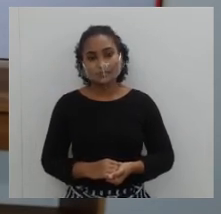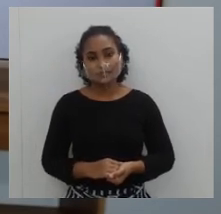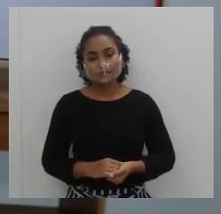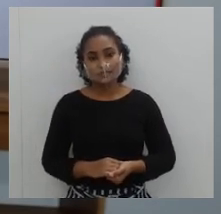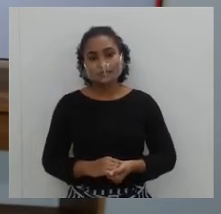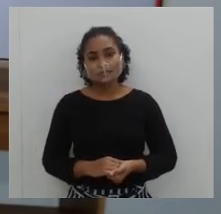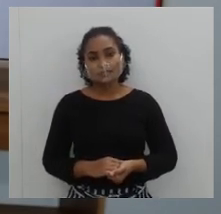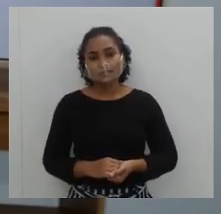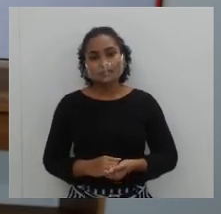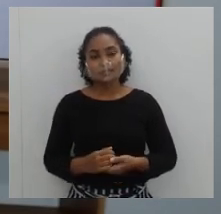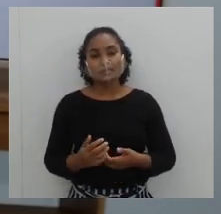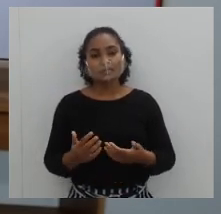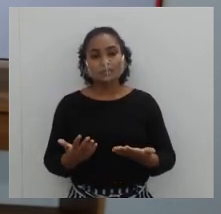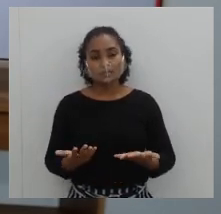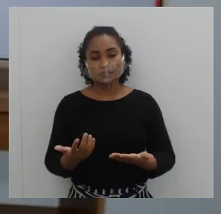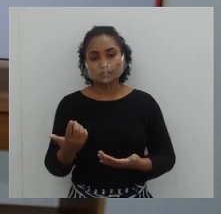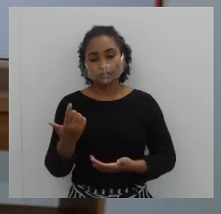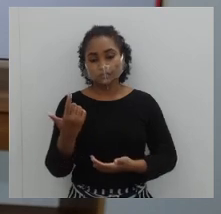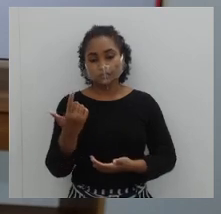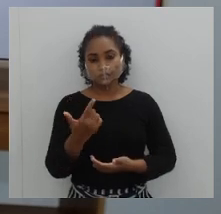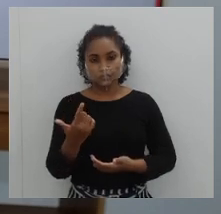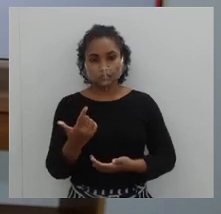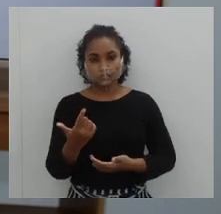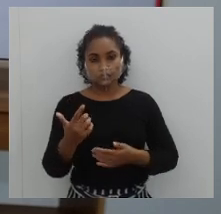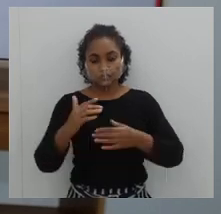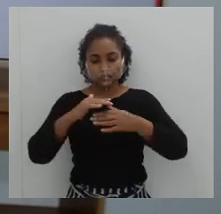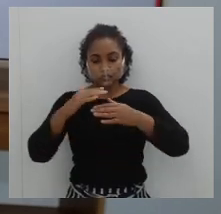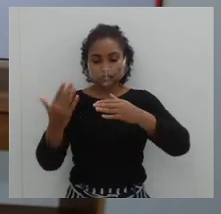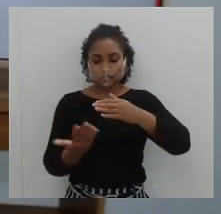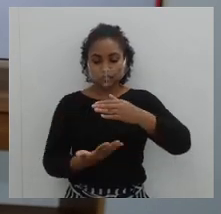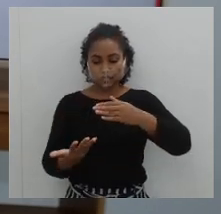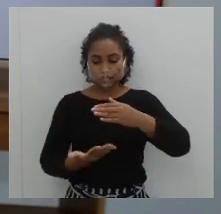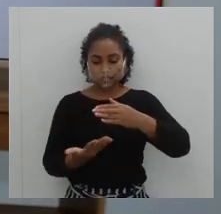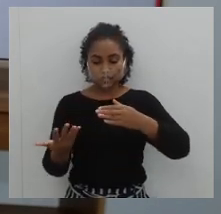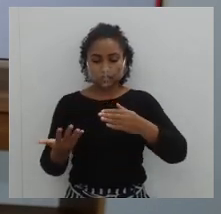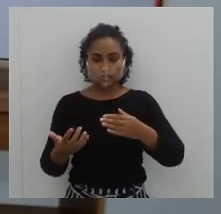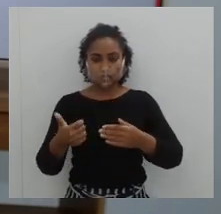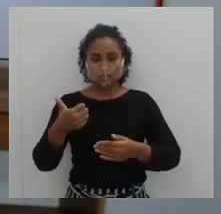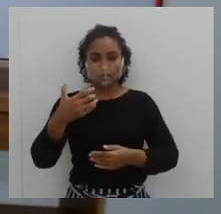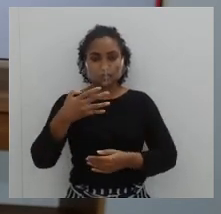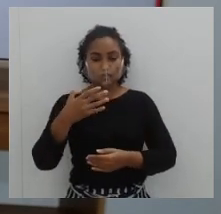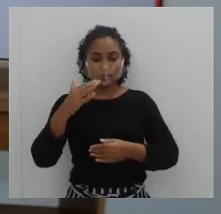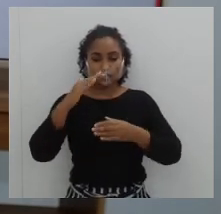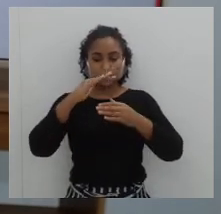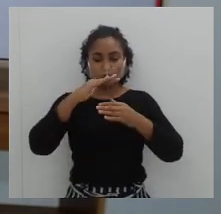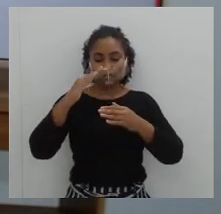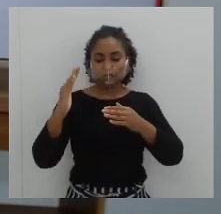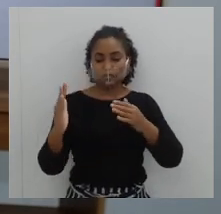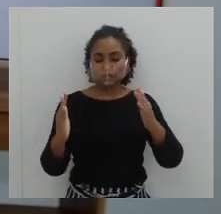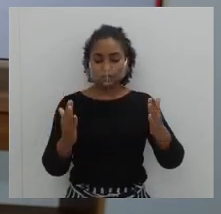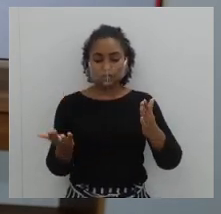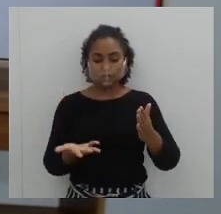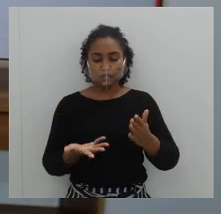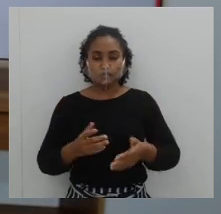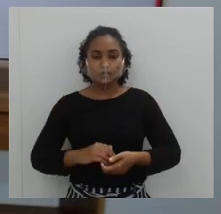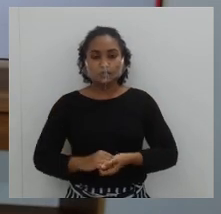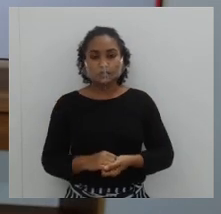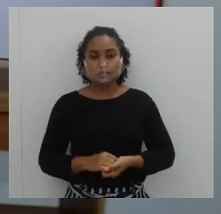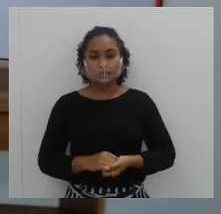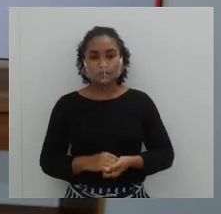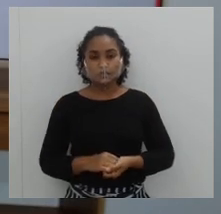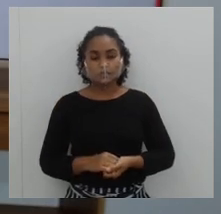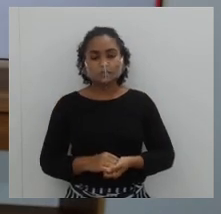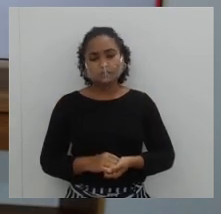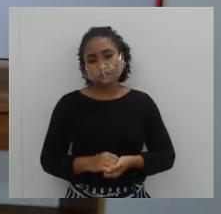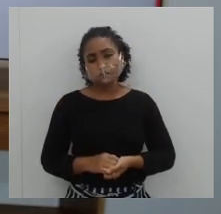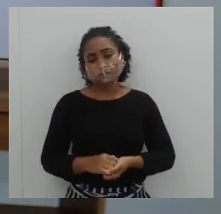12, mais 2, a de cima e a de baixo, 14 faces. Tá certo? A